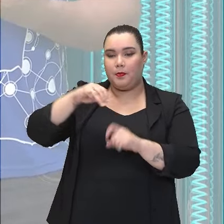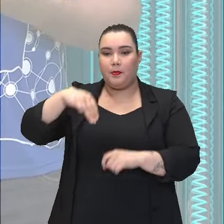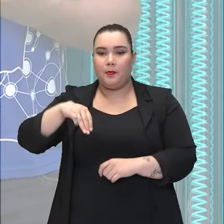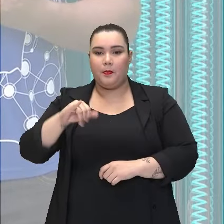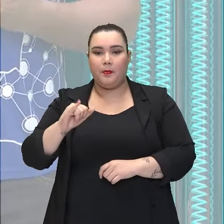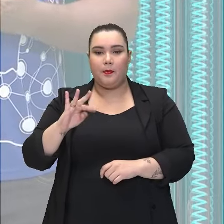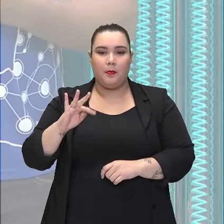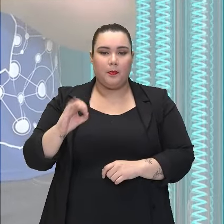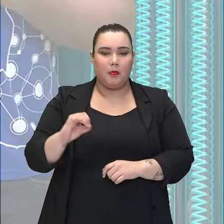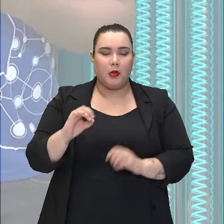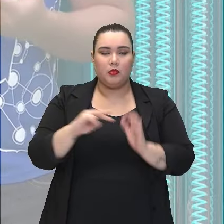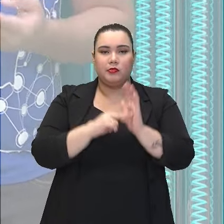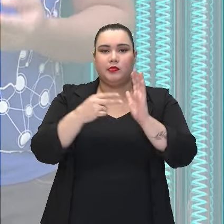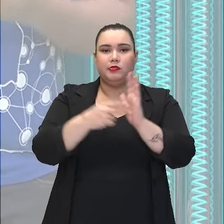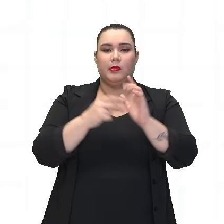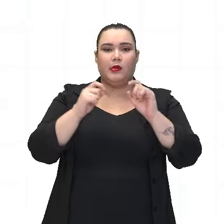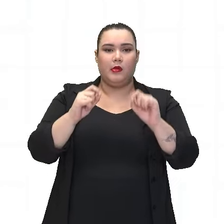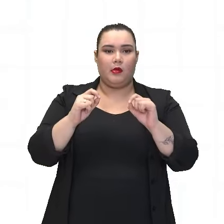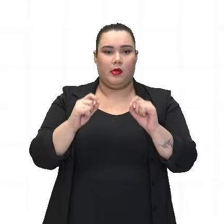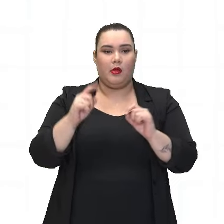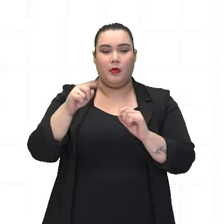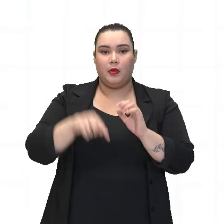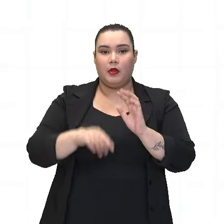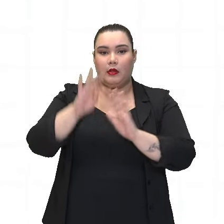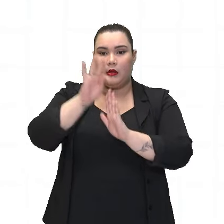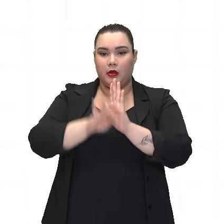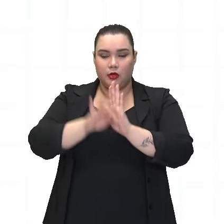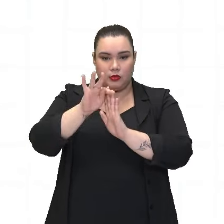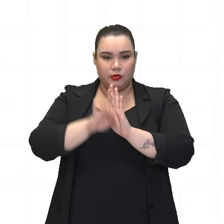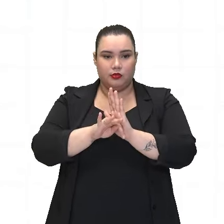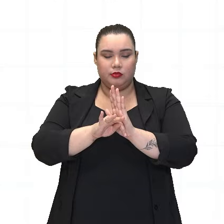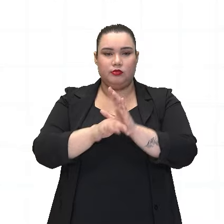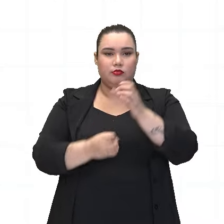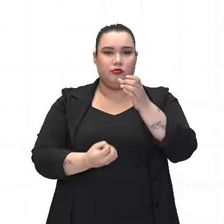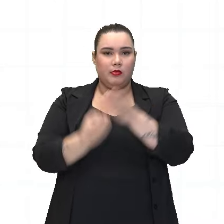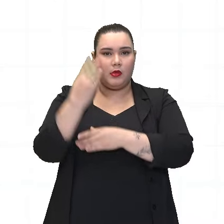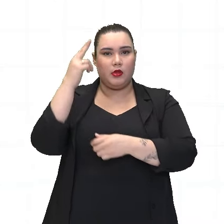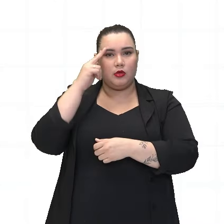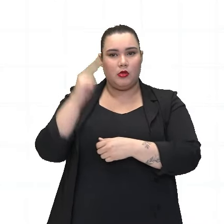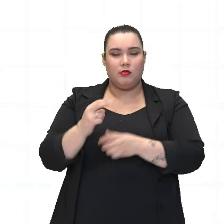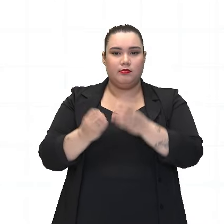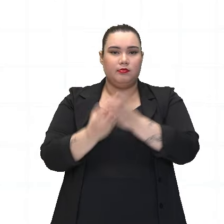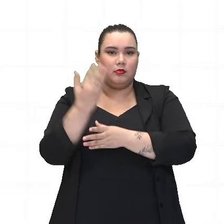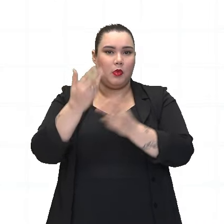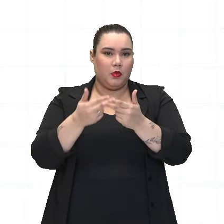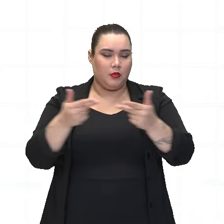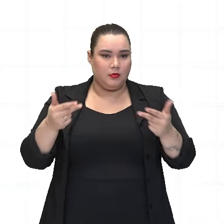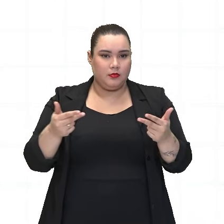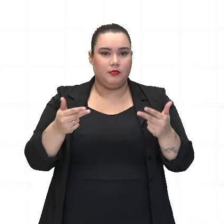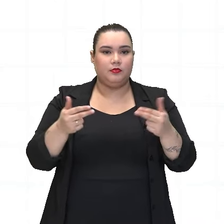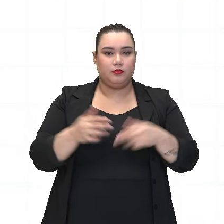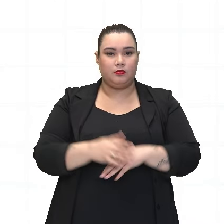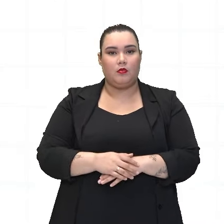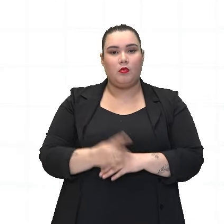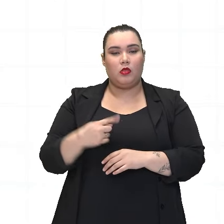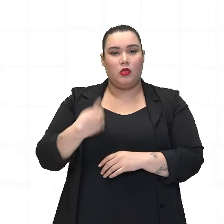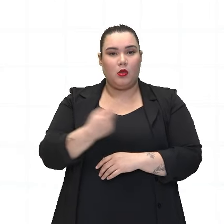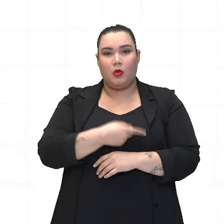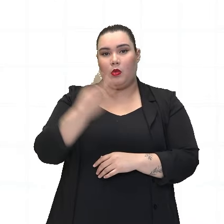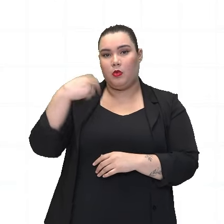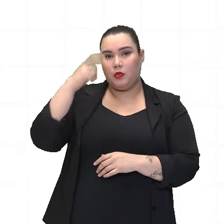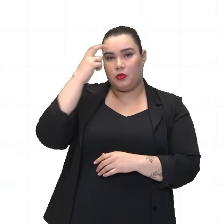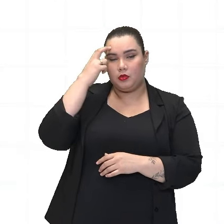um texto que vem contar para a gente a história, a origem de algo. Na nossa cultura,